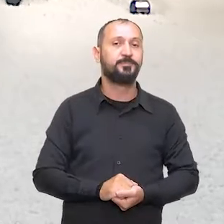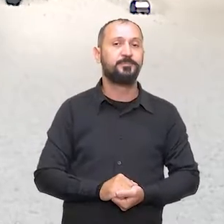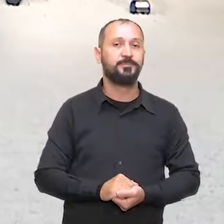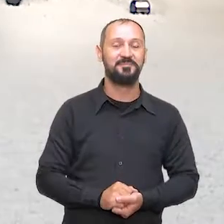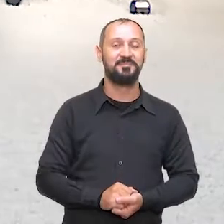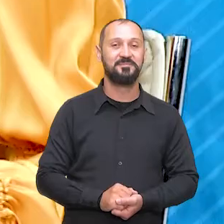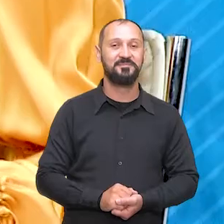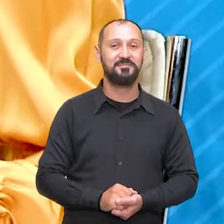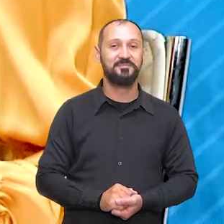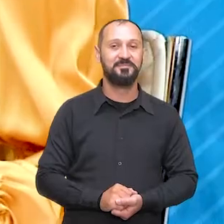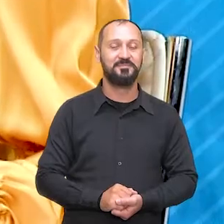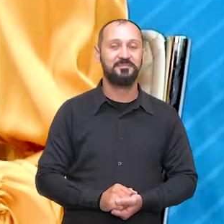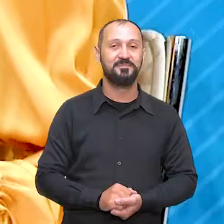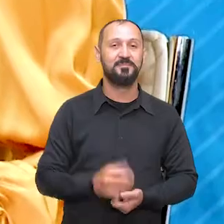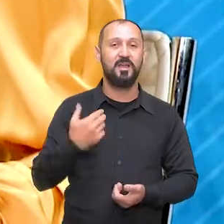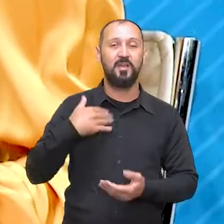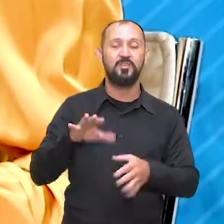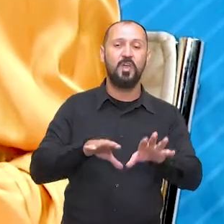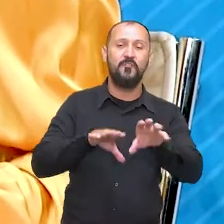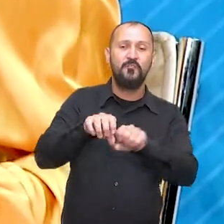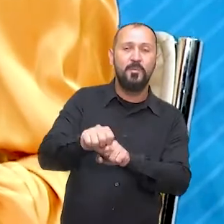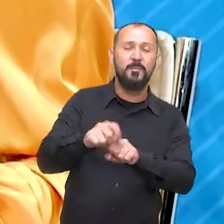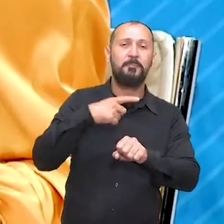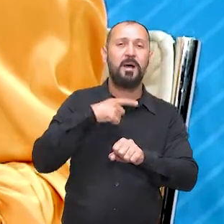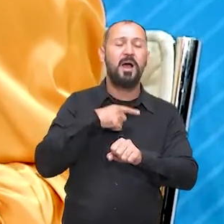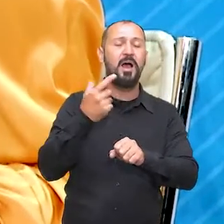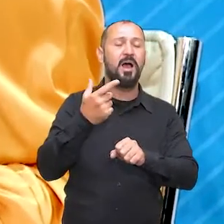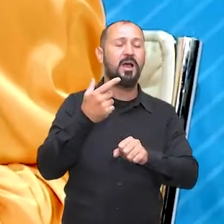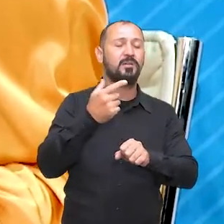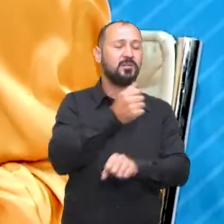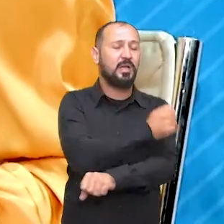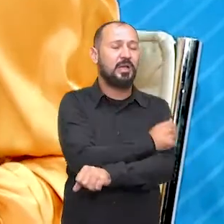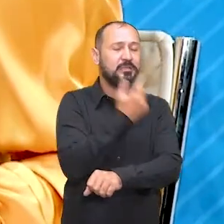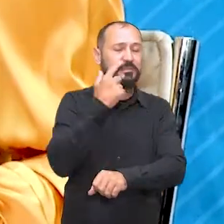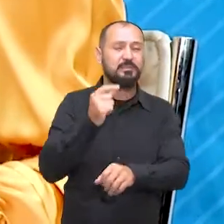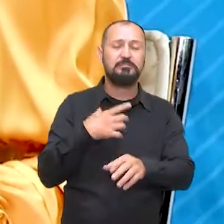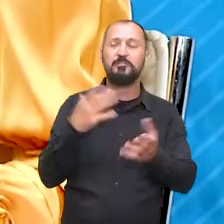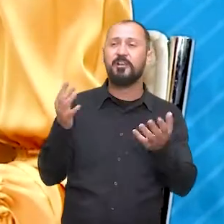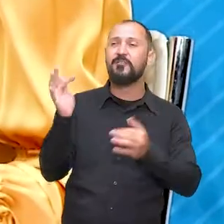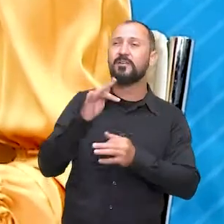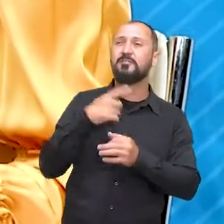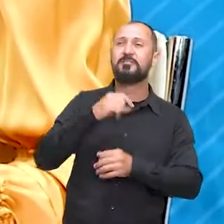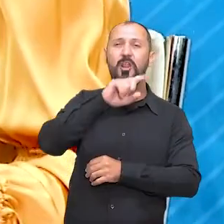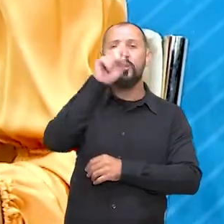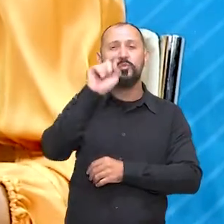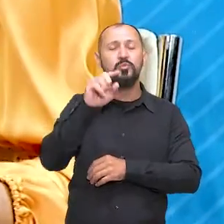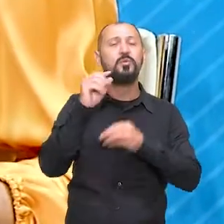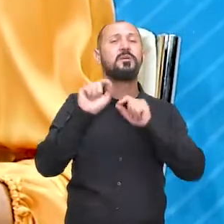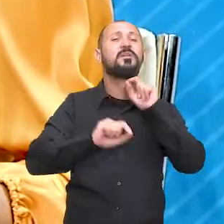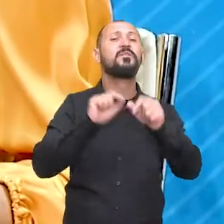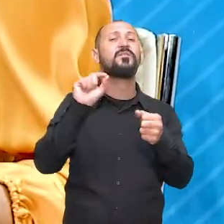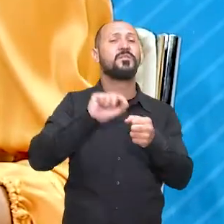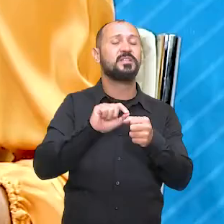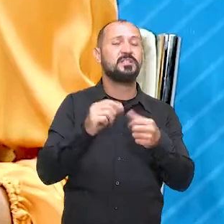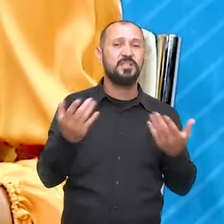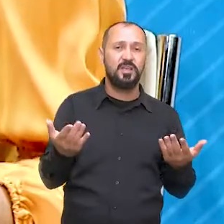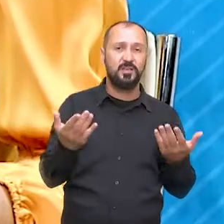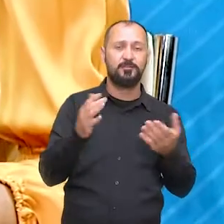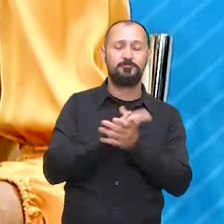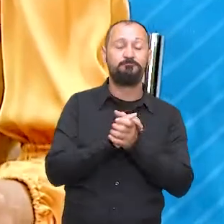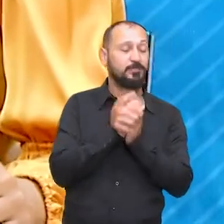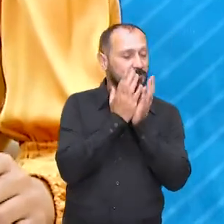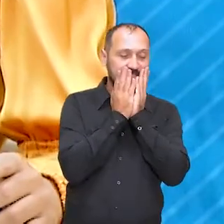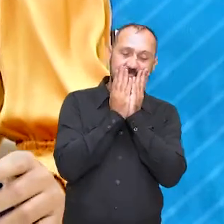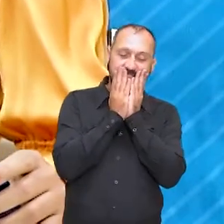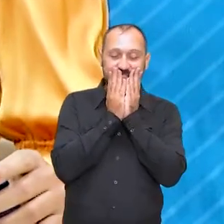todo. Bom, para o jovem advogado, né, recém-formado, saindo da universidade,